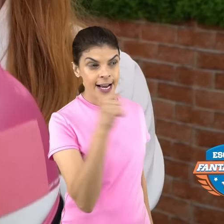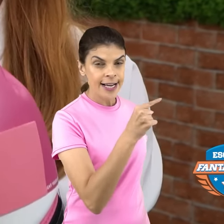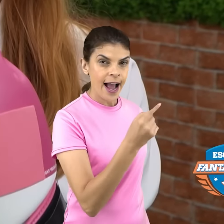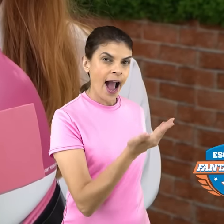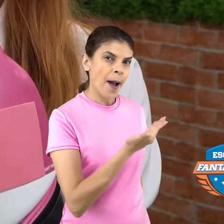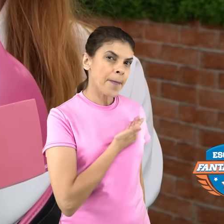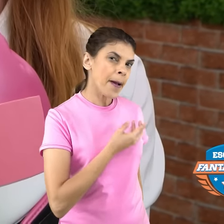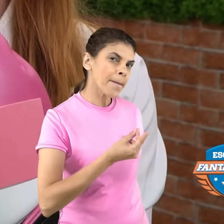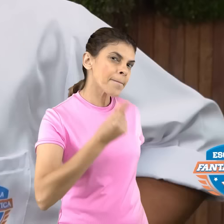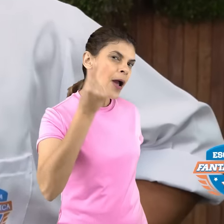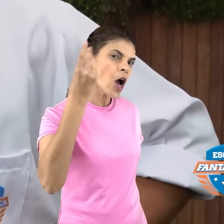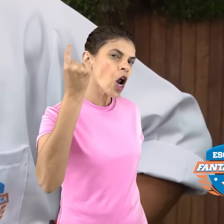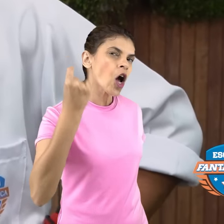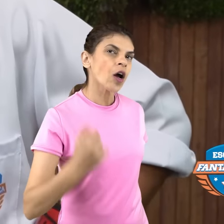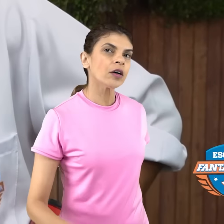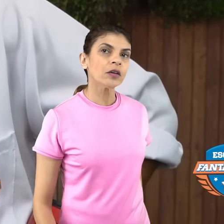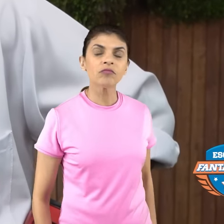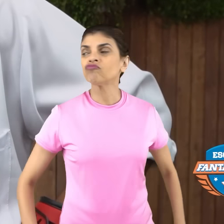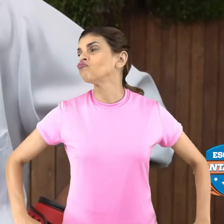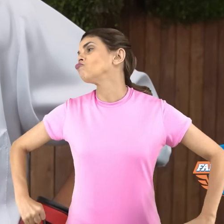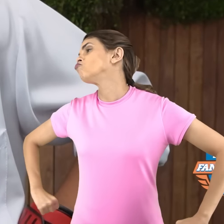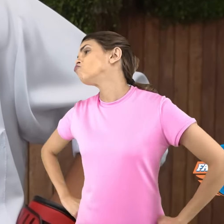melhor amiga?